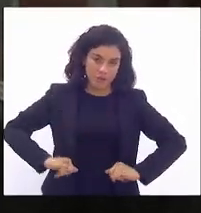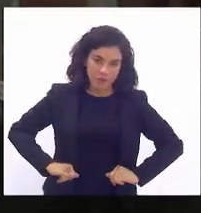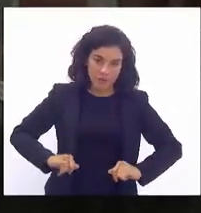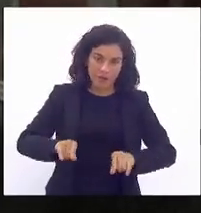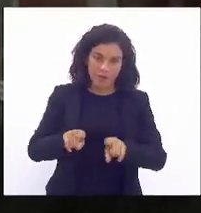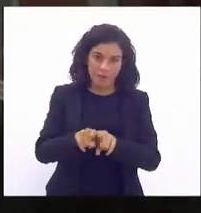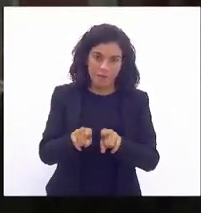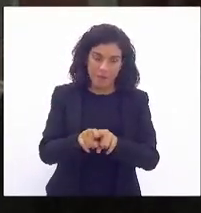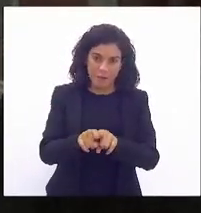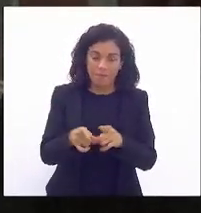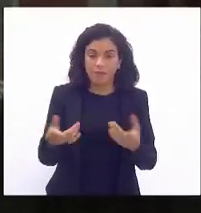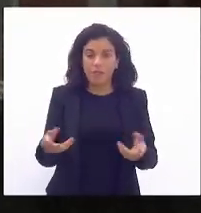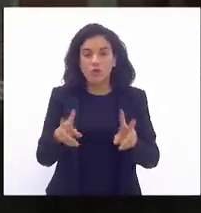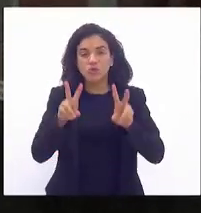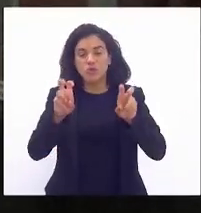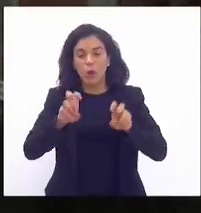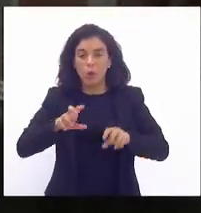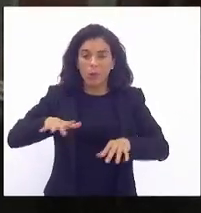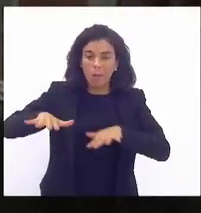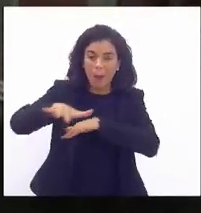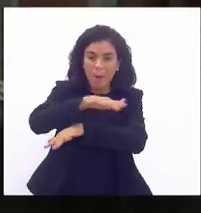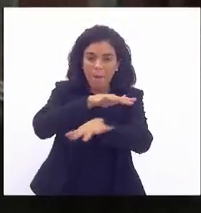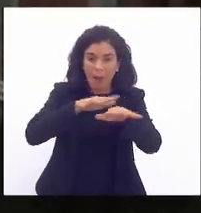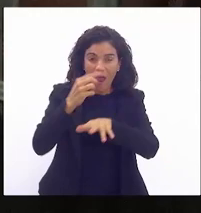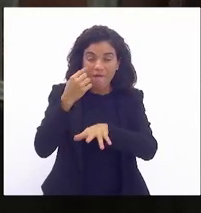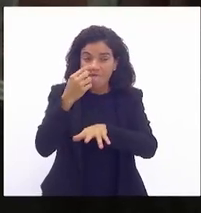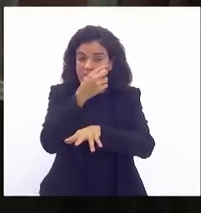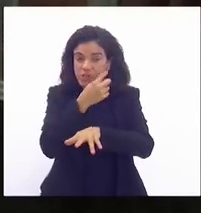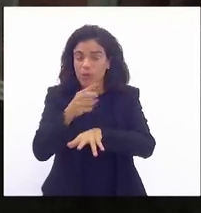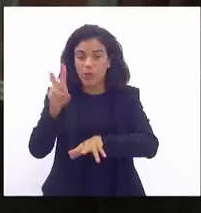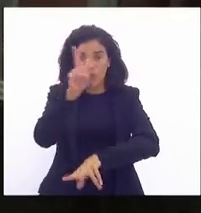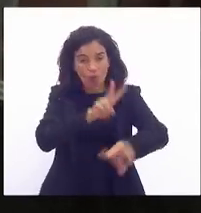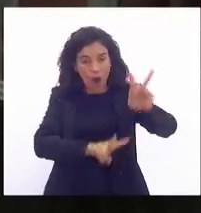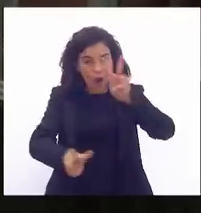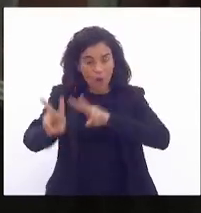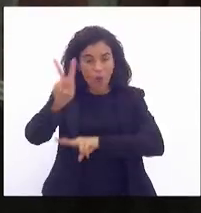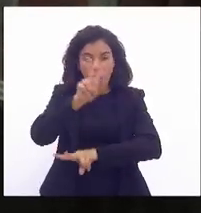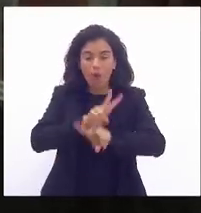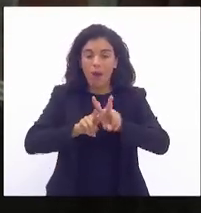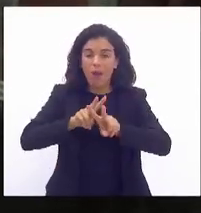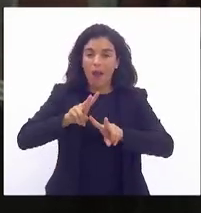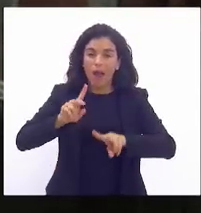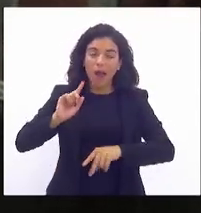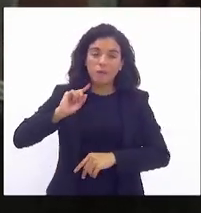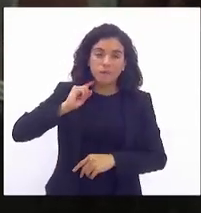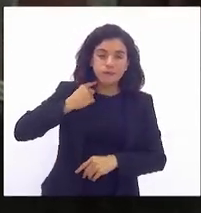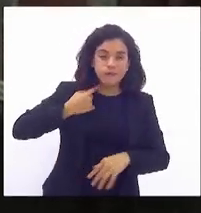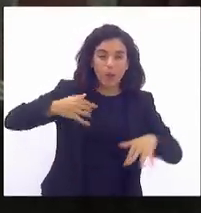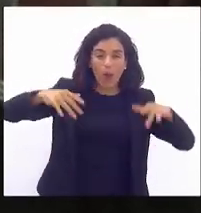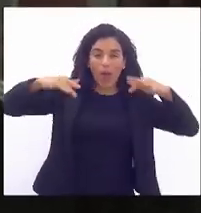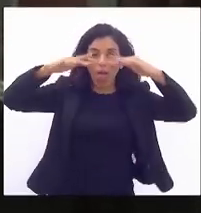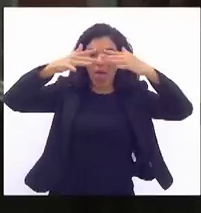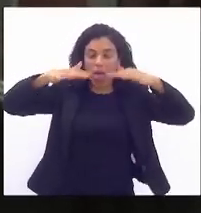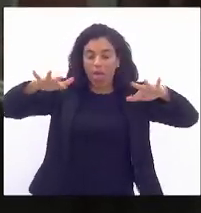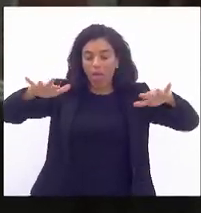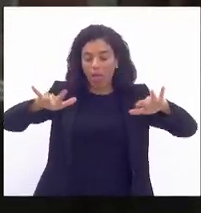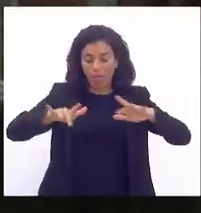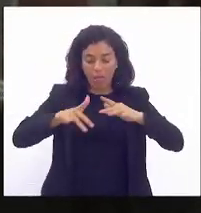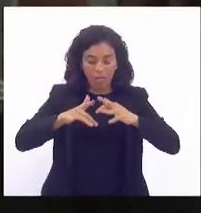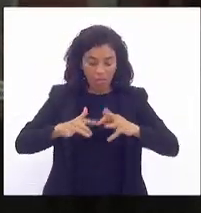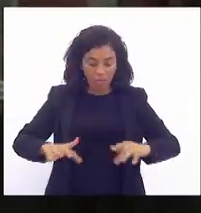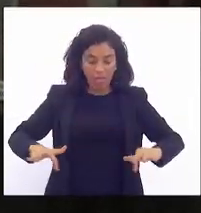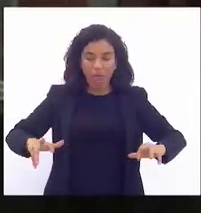meio a uma poluição visual, em meio a uma poluição do ar e em meio a